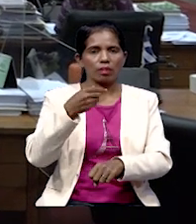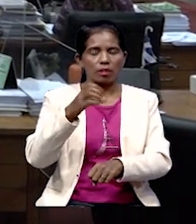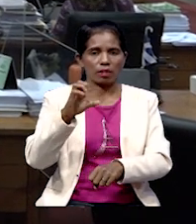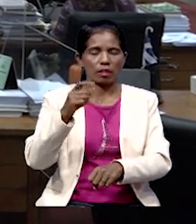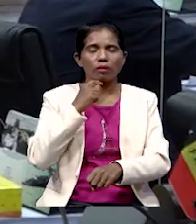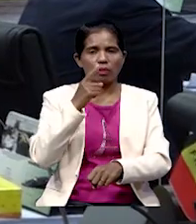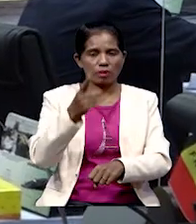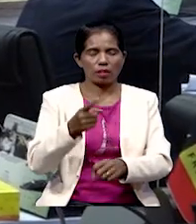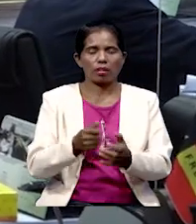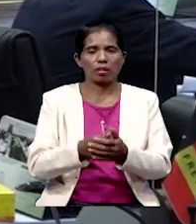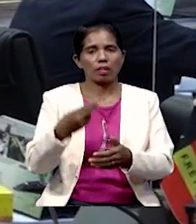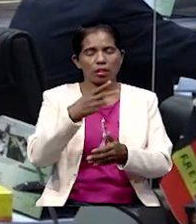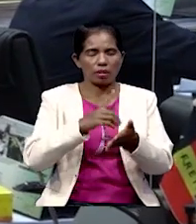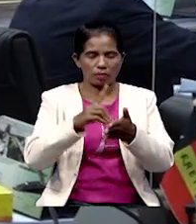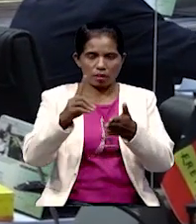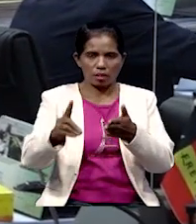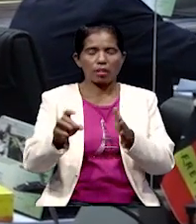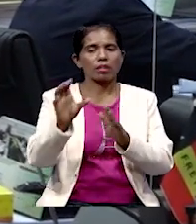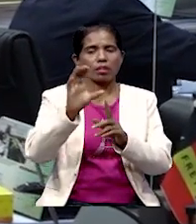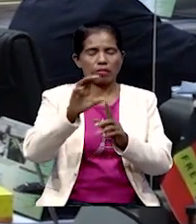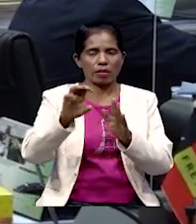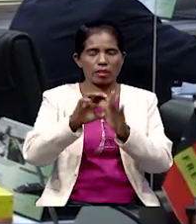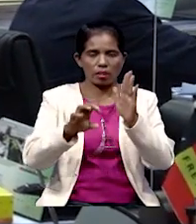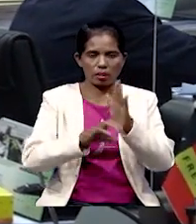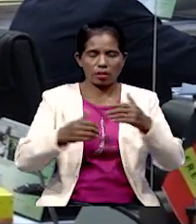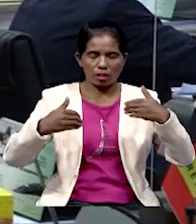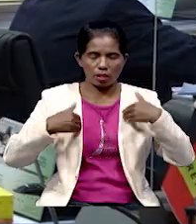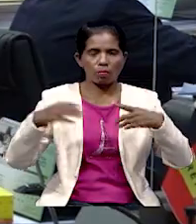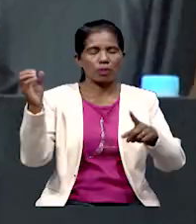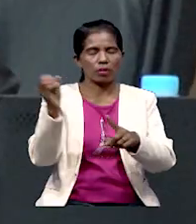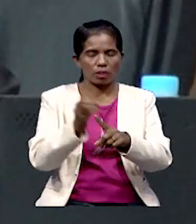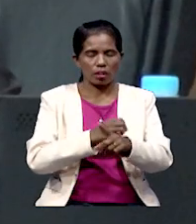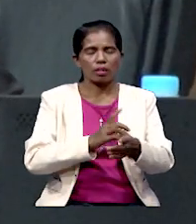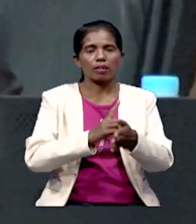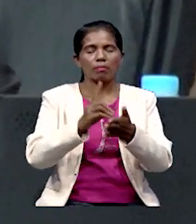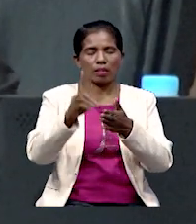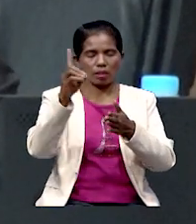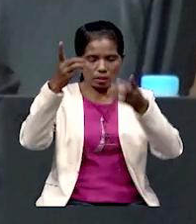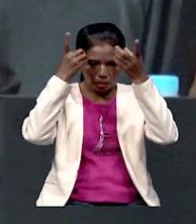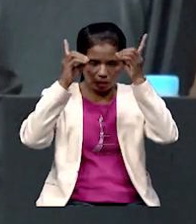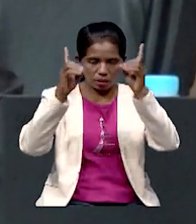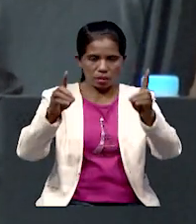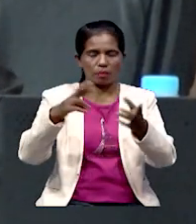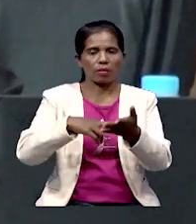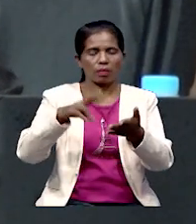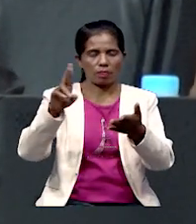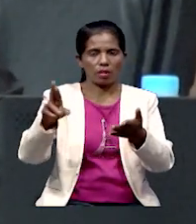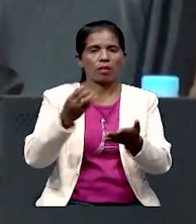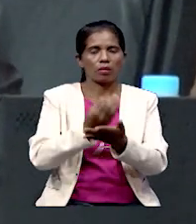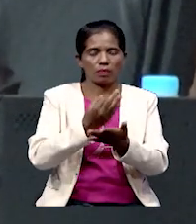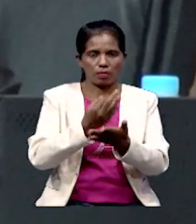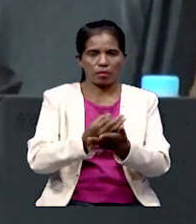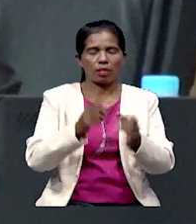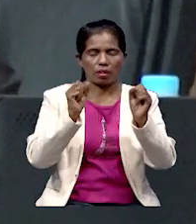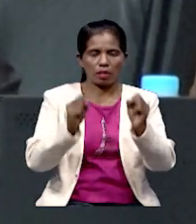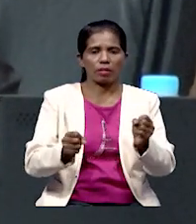ne hateten, chefe Estado se ia oportunidade semana ida ato foti decisão hodi promulga orçamento ne